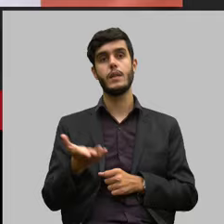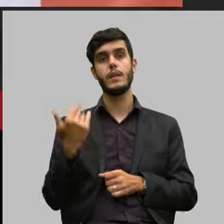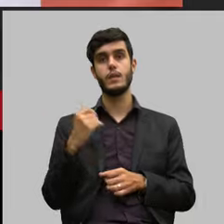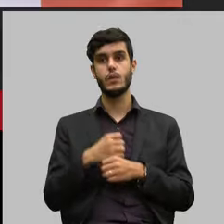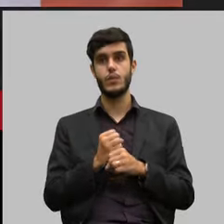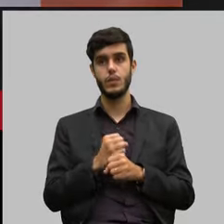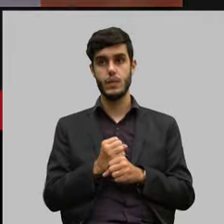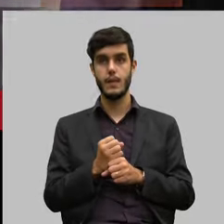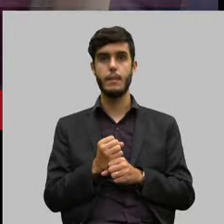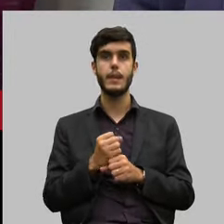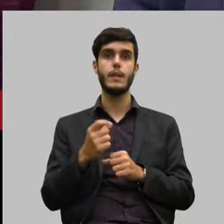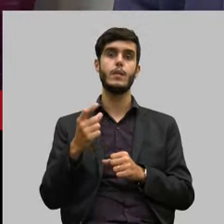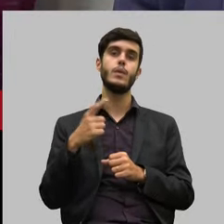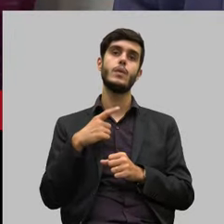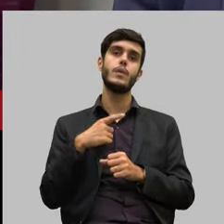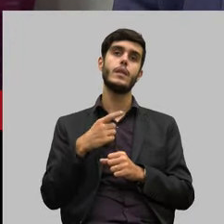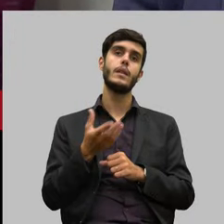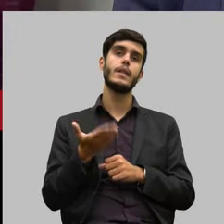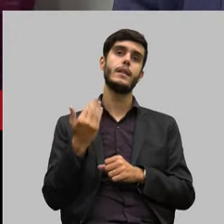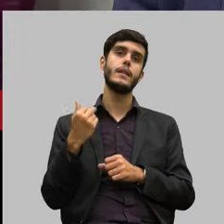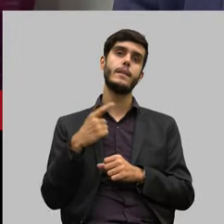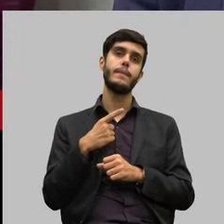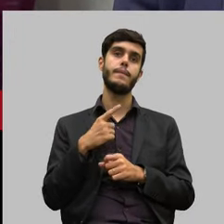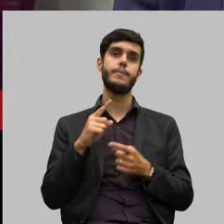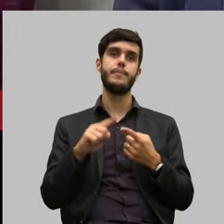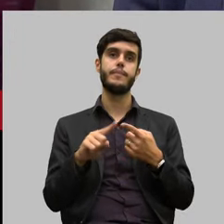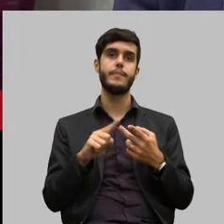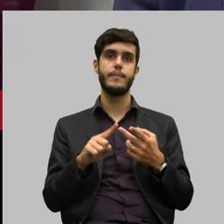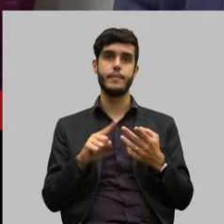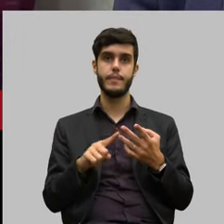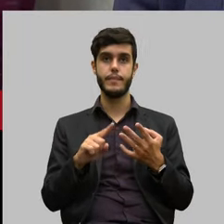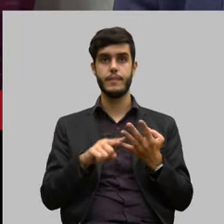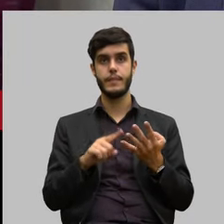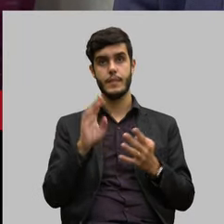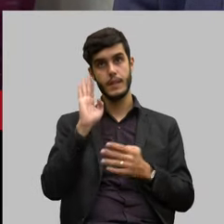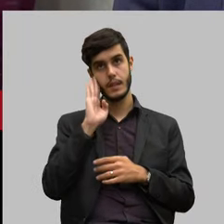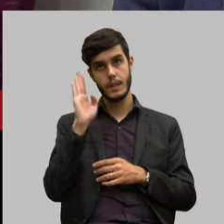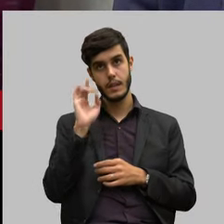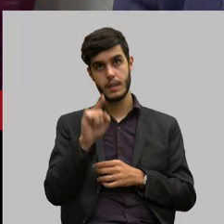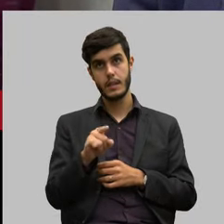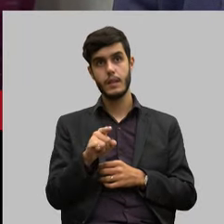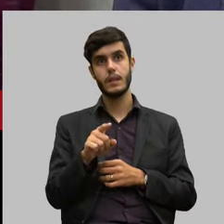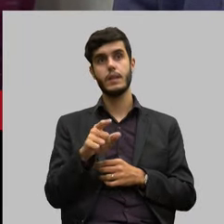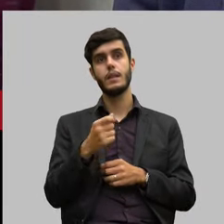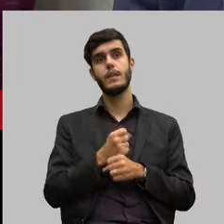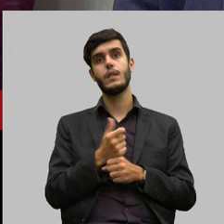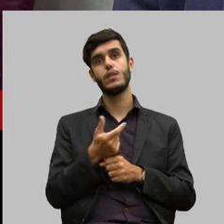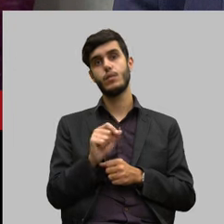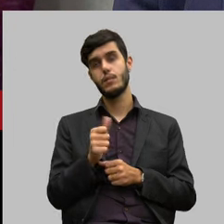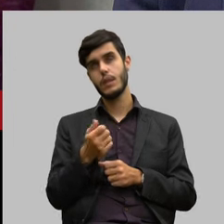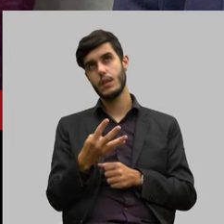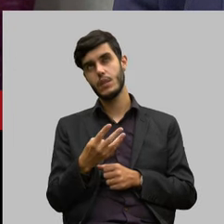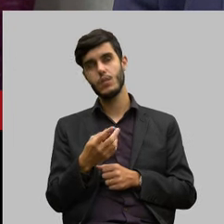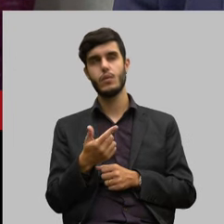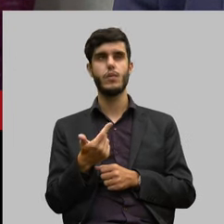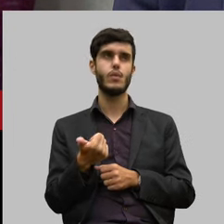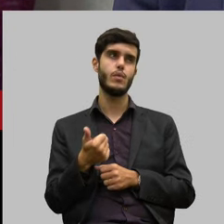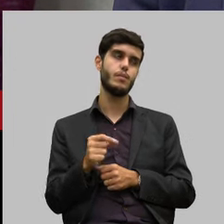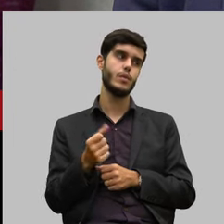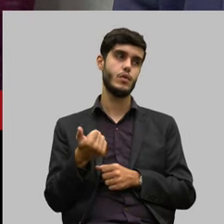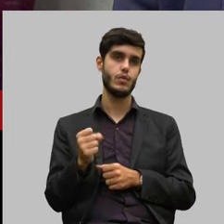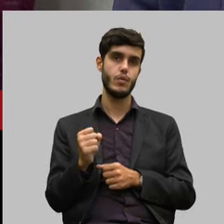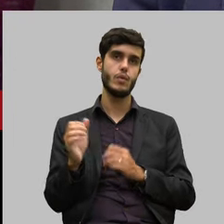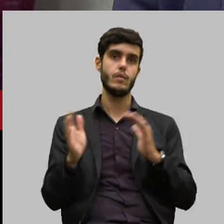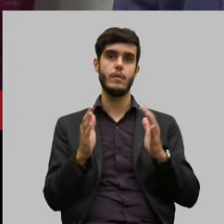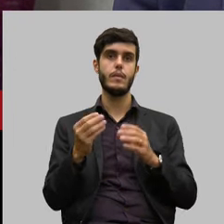tínhamos um um um item num dado do levantamento de 2014 a 2018 do Déficit orçamentário